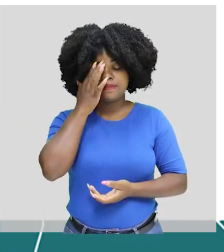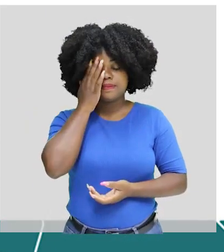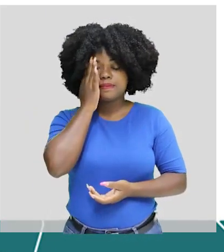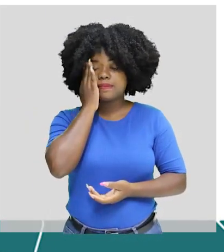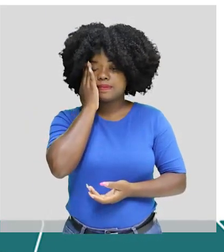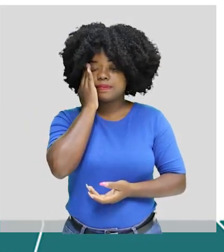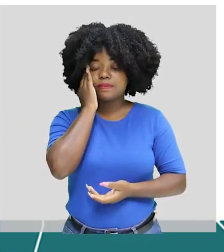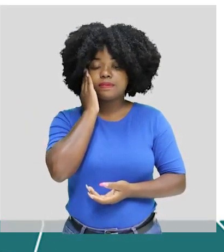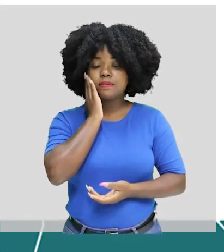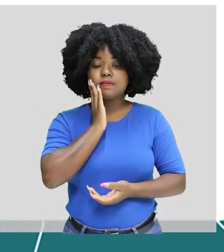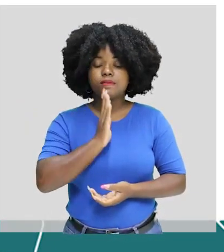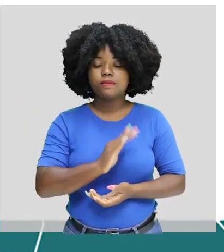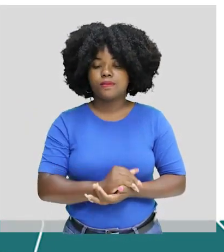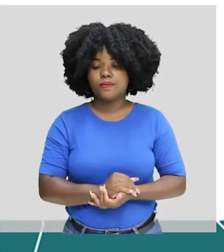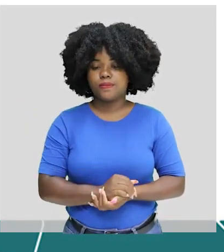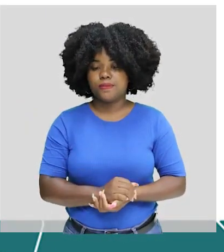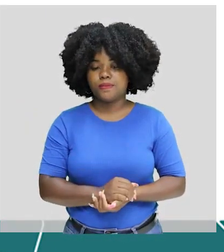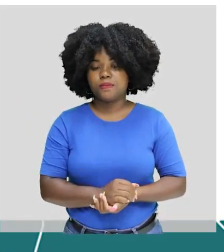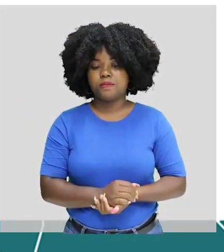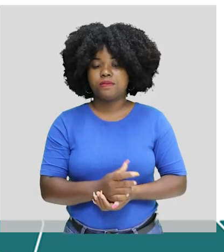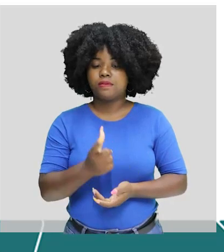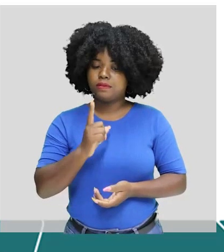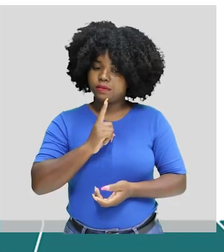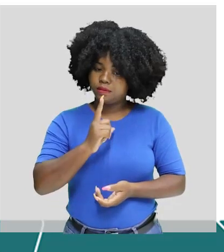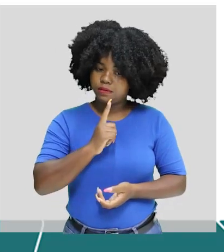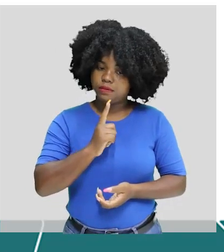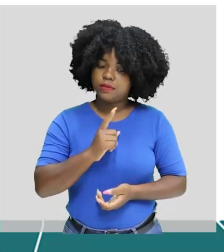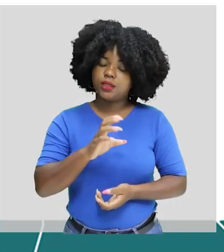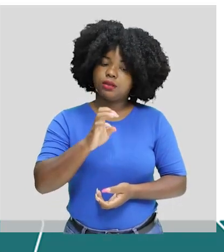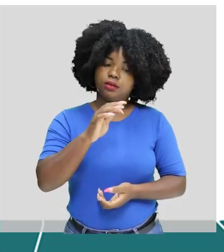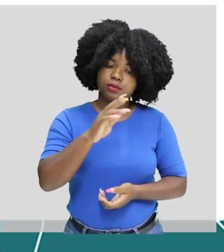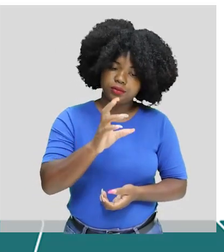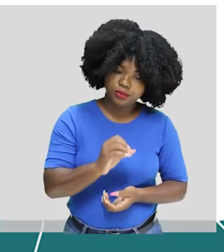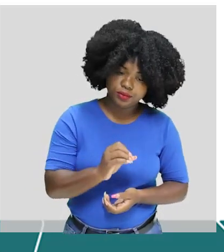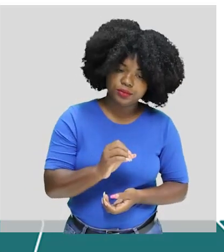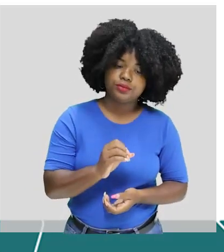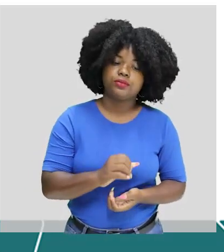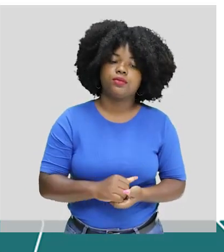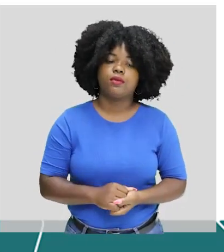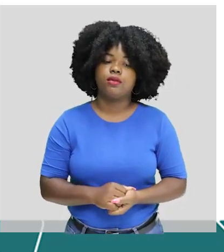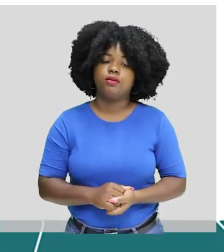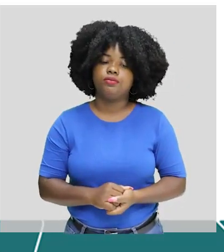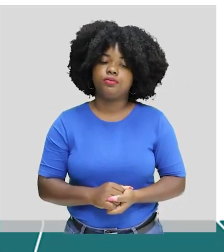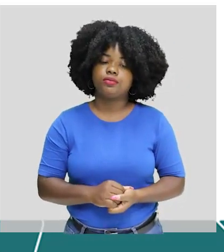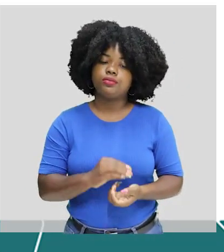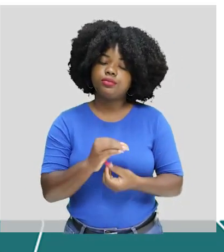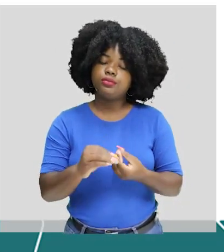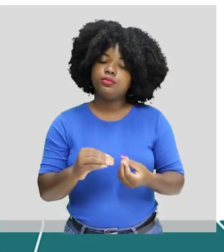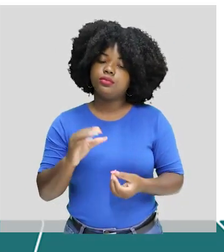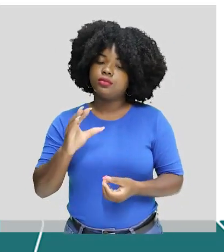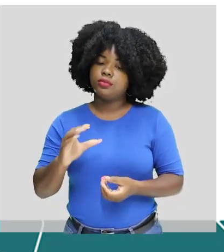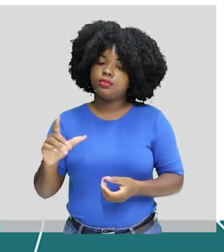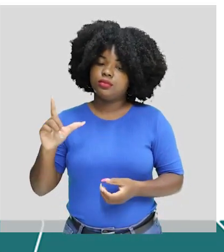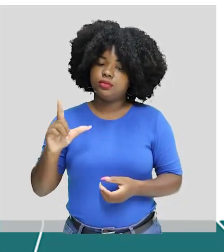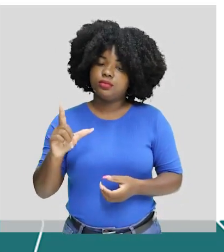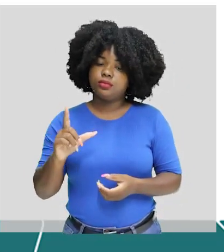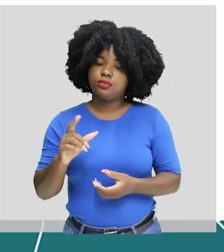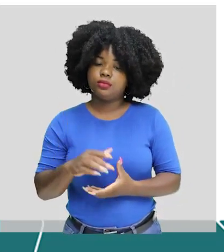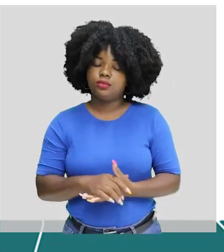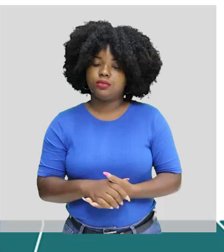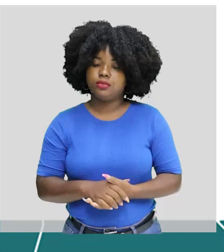apresentar insaturação. Então, nós temos aqui o eteno, vai reagindo com o cloreto de